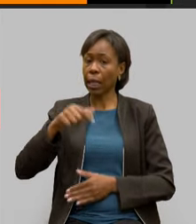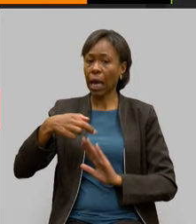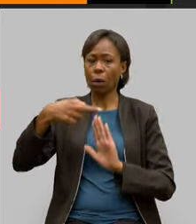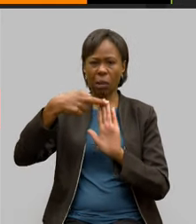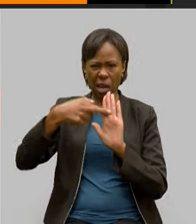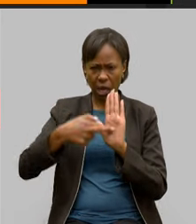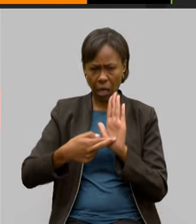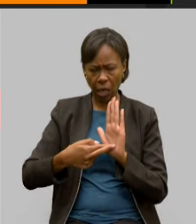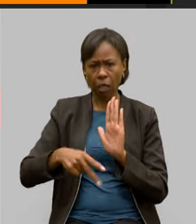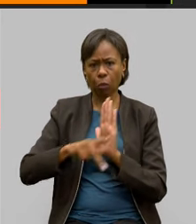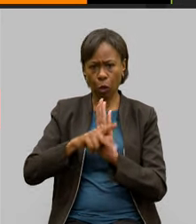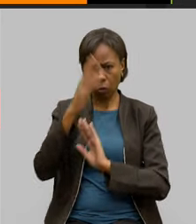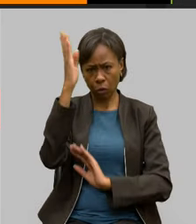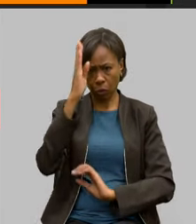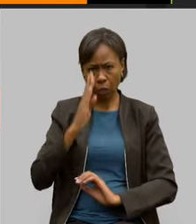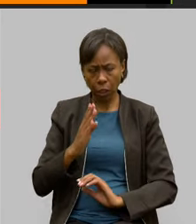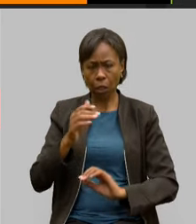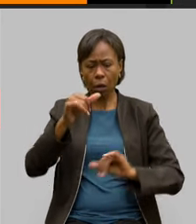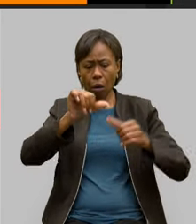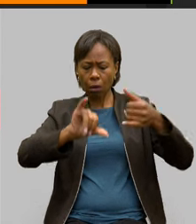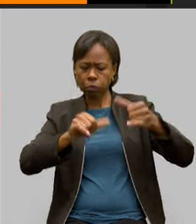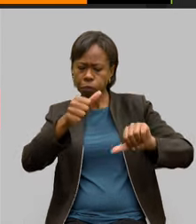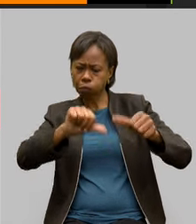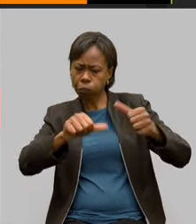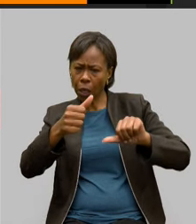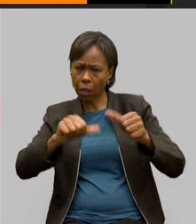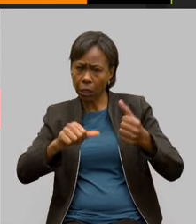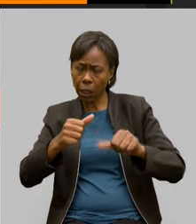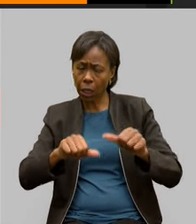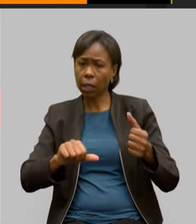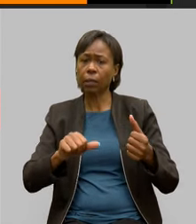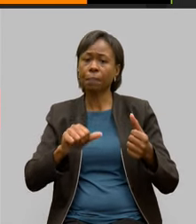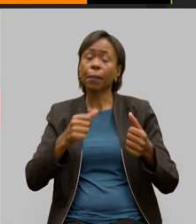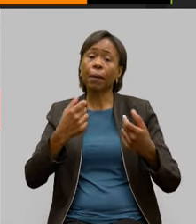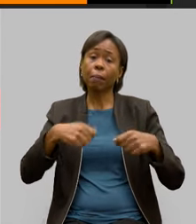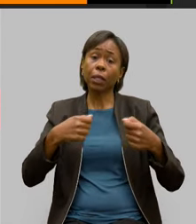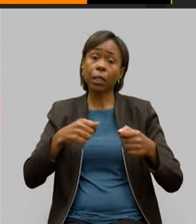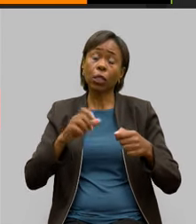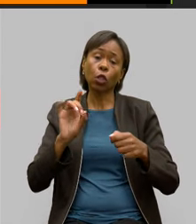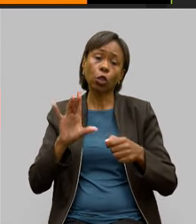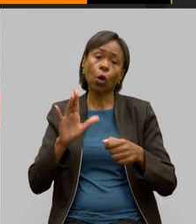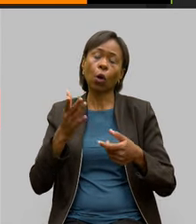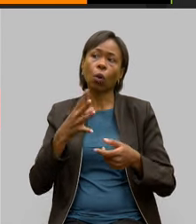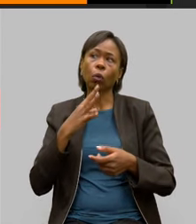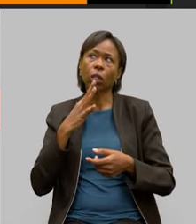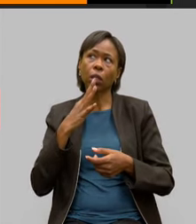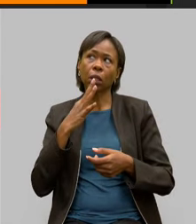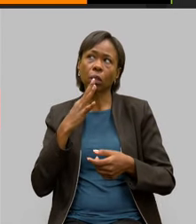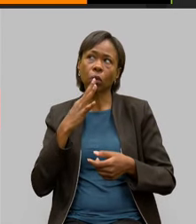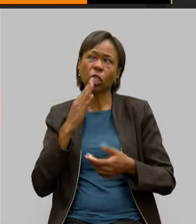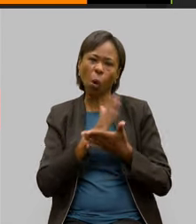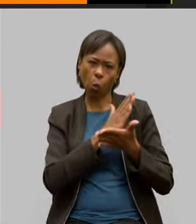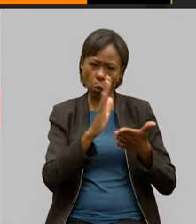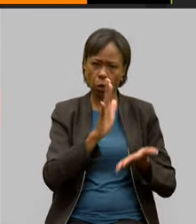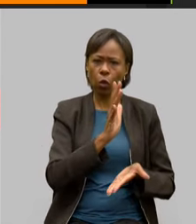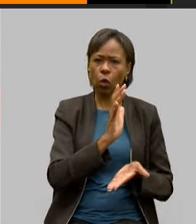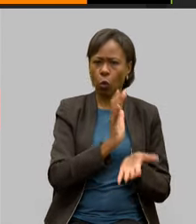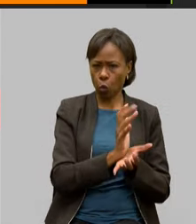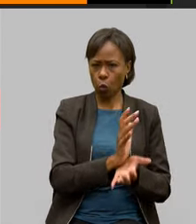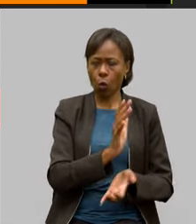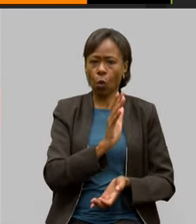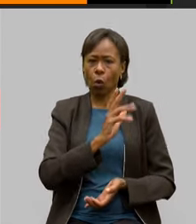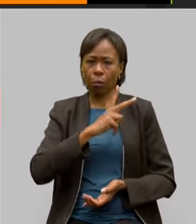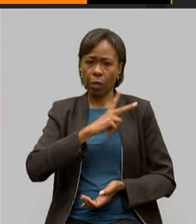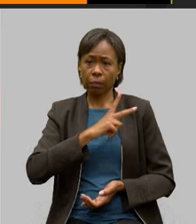brasileira que pode fazer algumas análises né e paraa cannabis a gente tem só tem conhecimento de alguns privados apresentar esse laudo